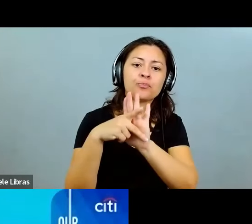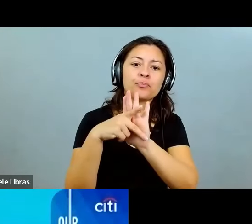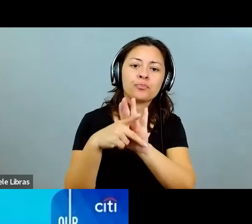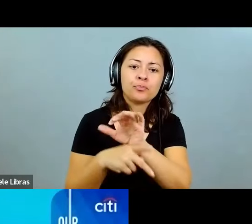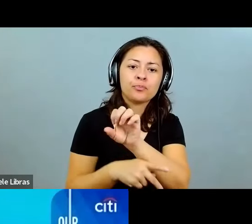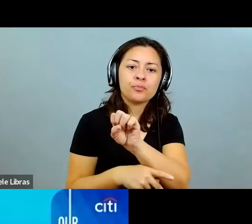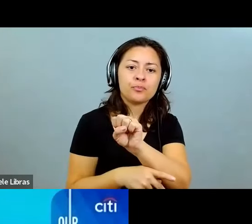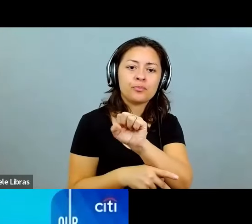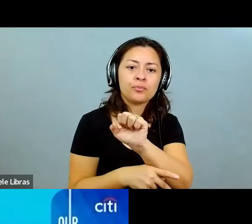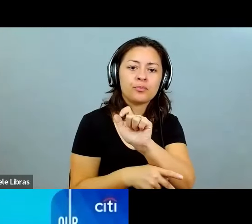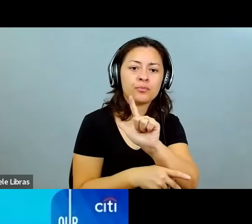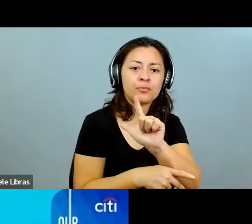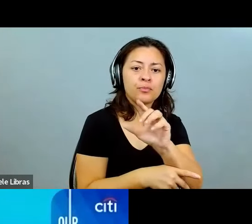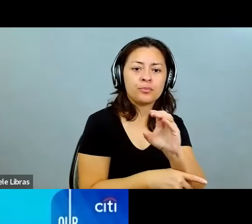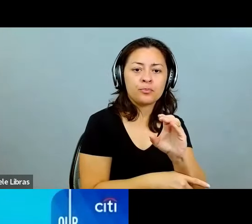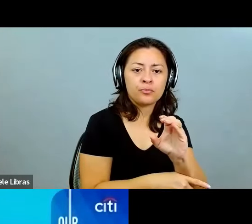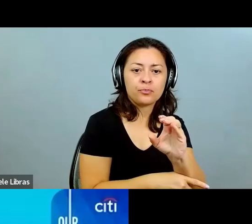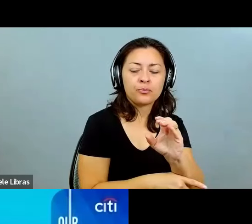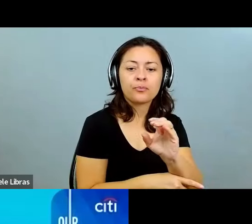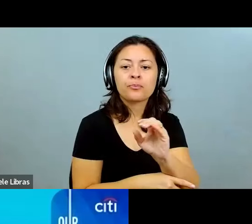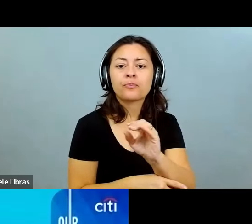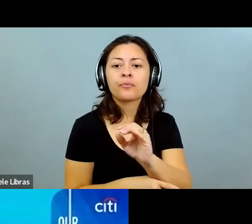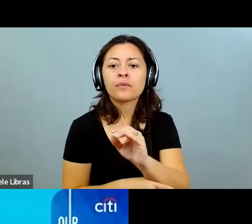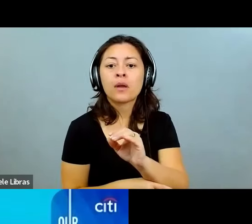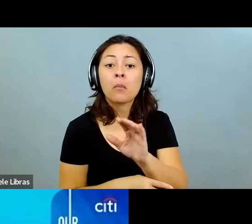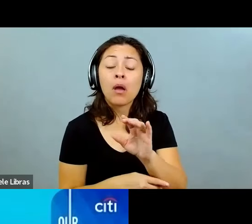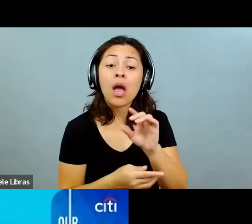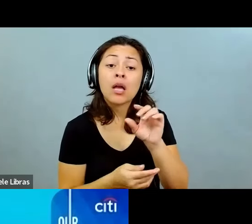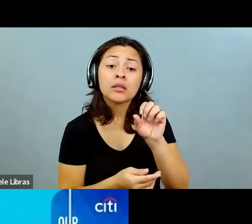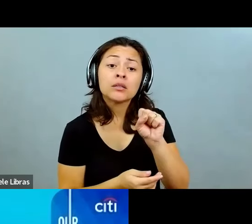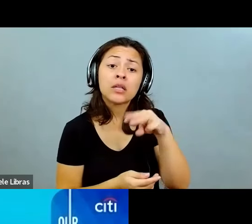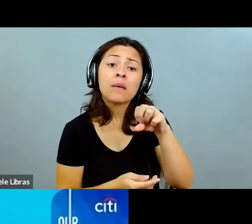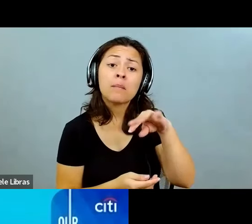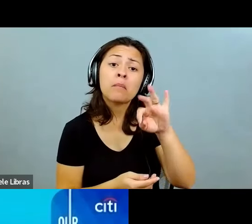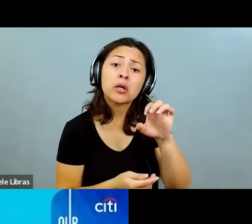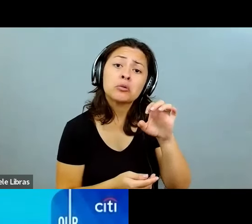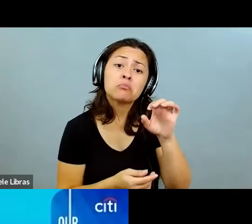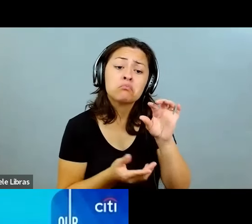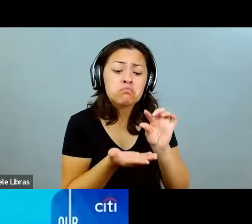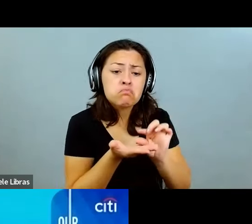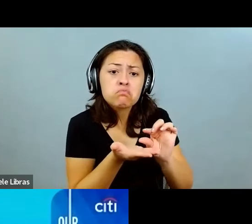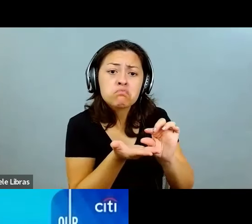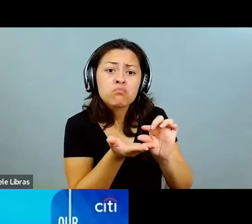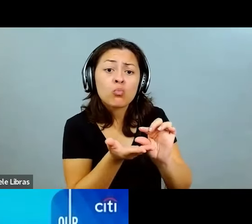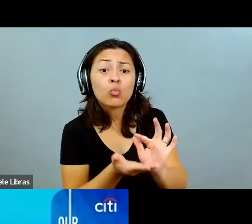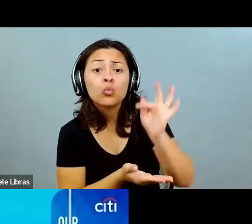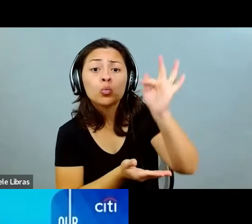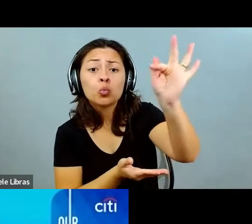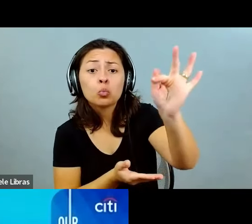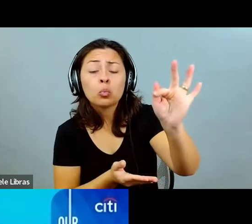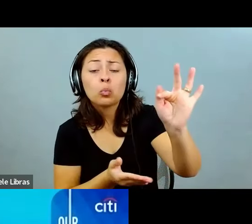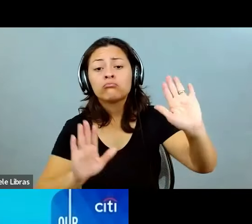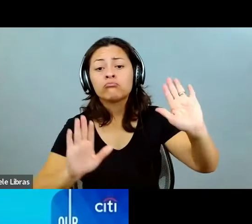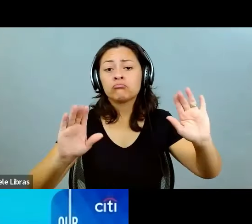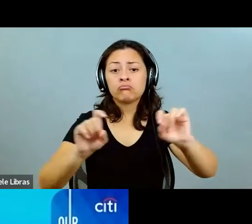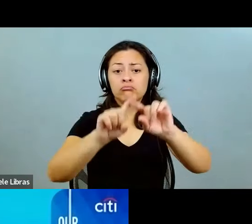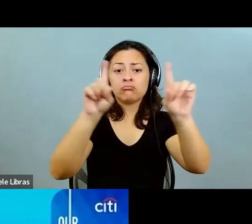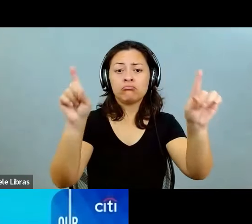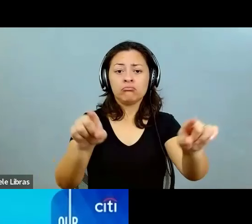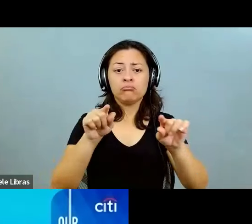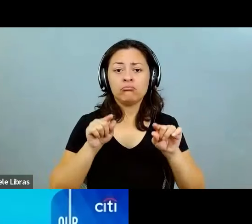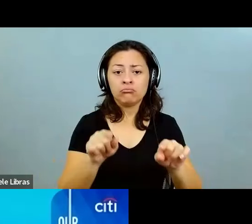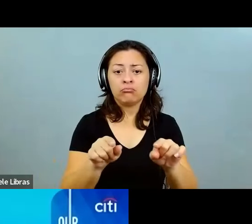decisão não é não é splitar esse negócio mas no futuro tudo pode acontecer né no longo prazo a gente a gente pretende